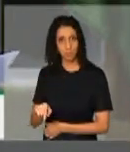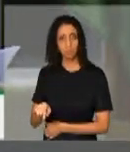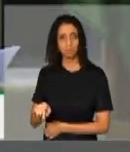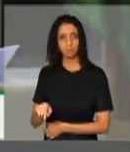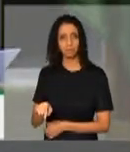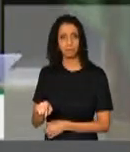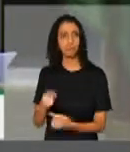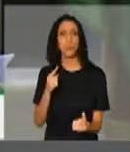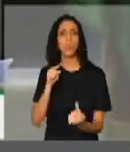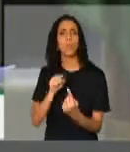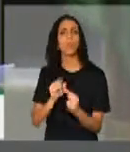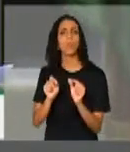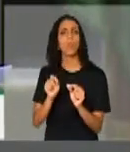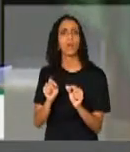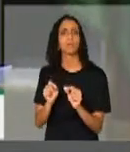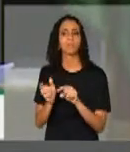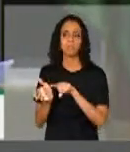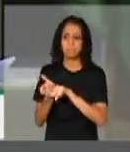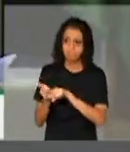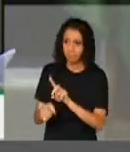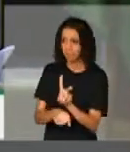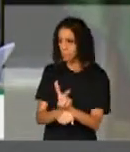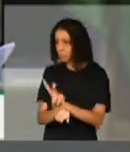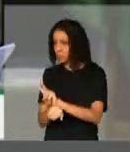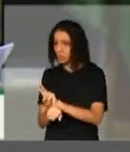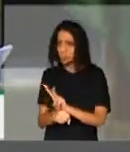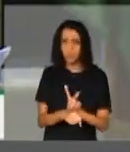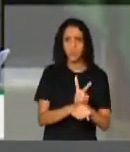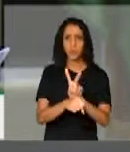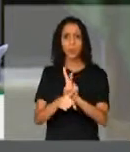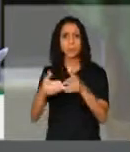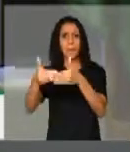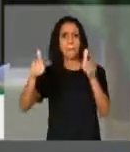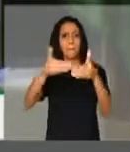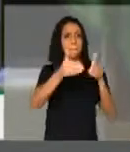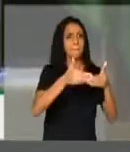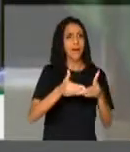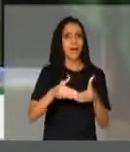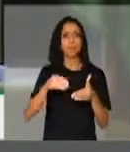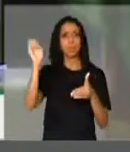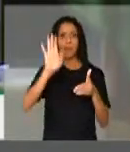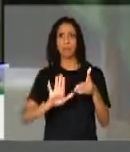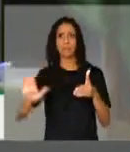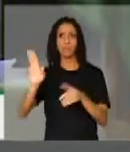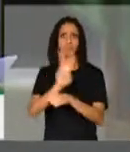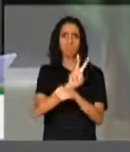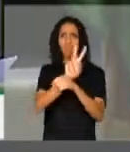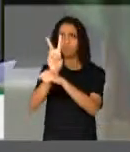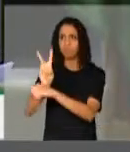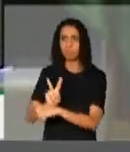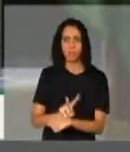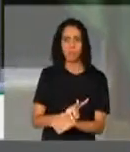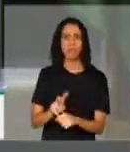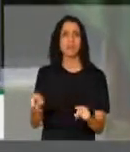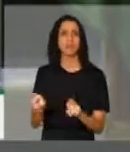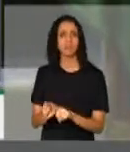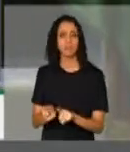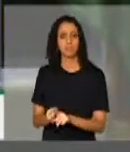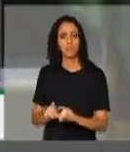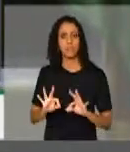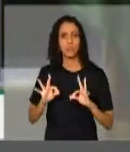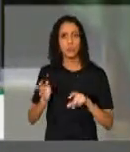destinada a fazer o acompanhamento e fiscalização em bares existentes no brasil em especial a acompanhar a investigação